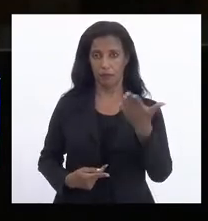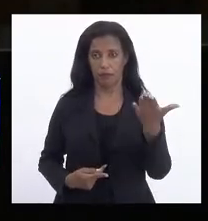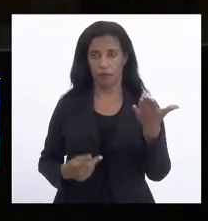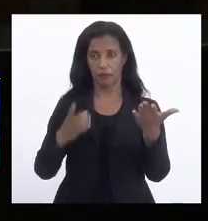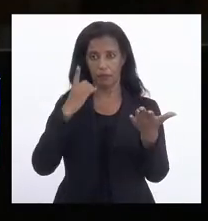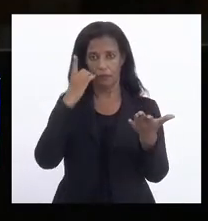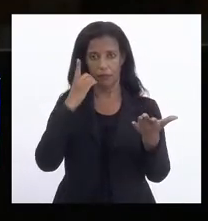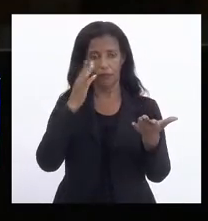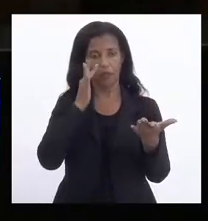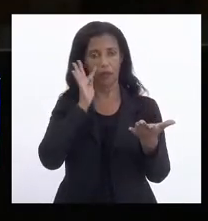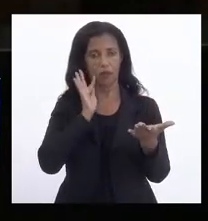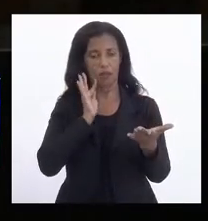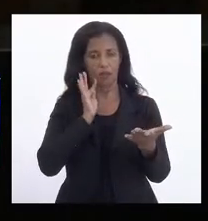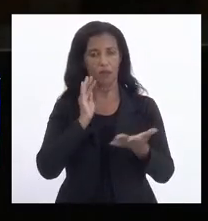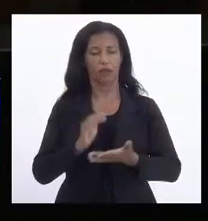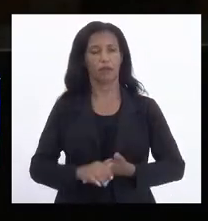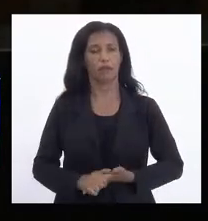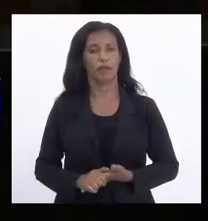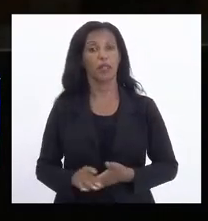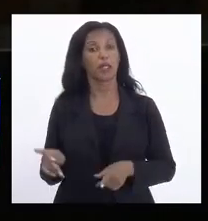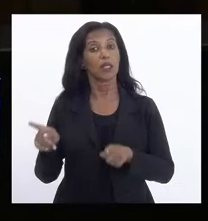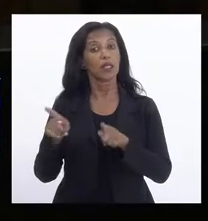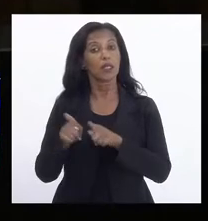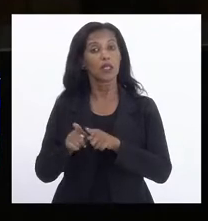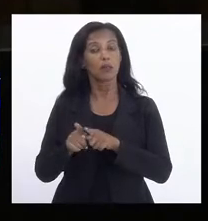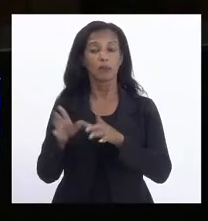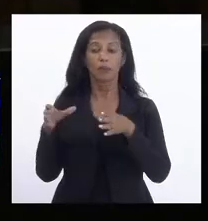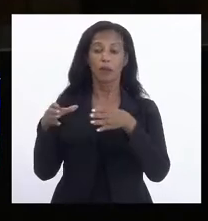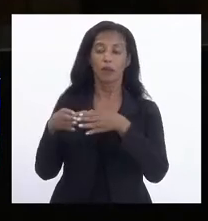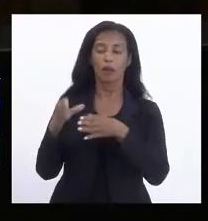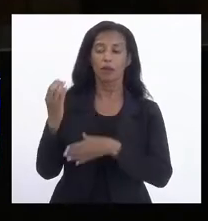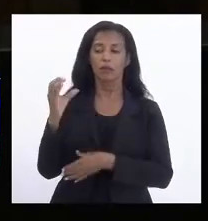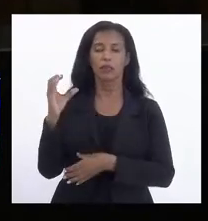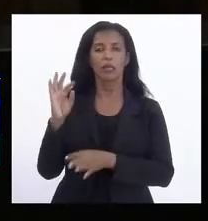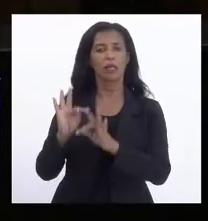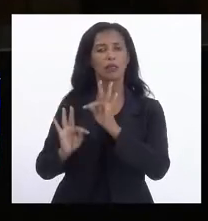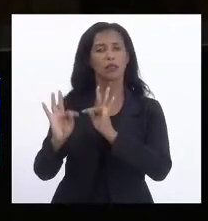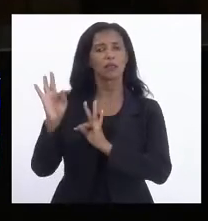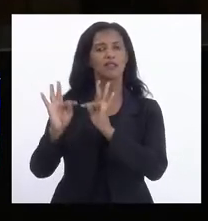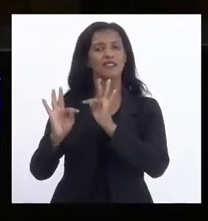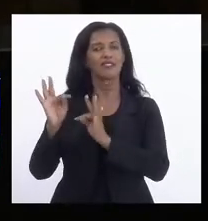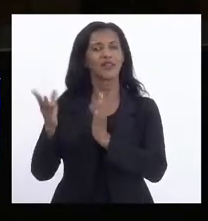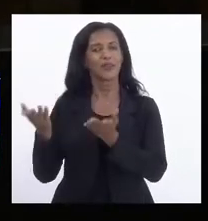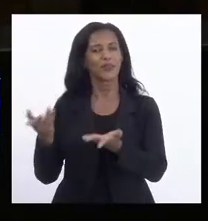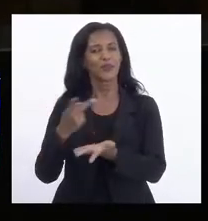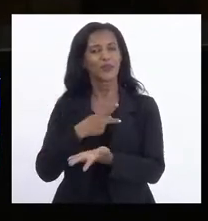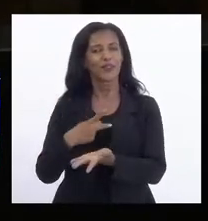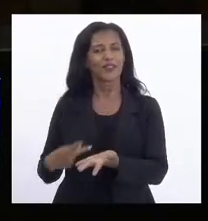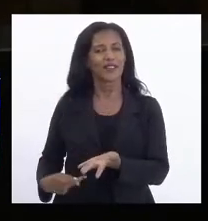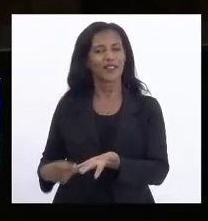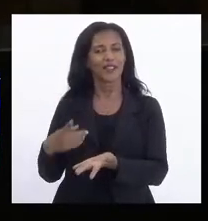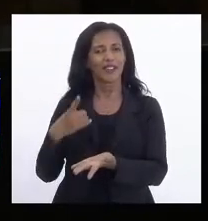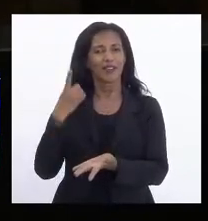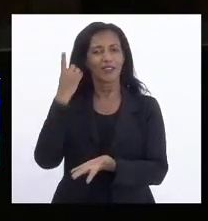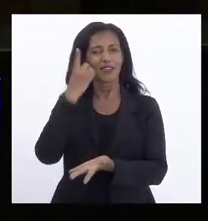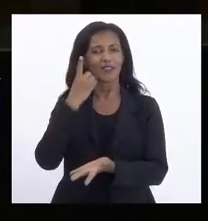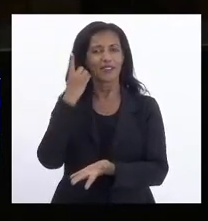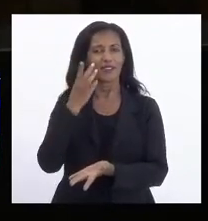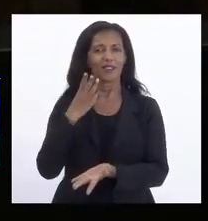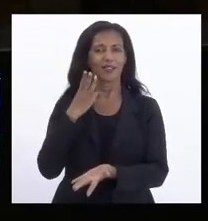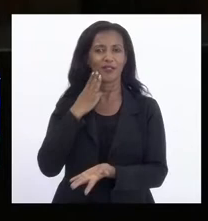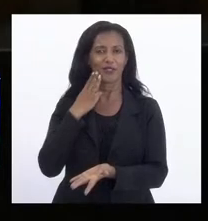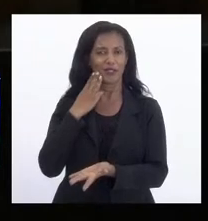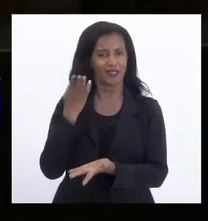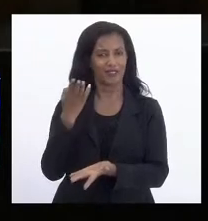deputado Flávio Serafini, e também pela Comissão de Ciência e Tecnologia, cujo presidente é o deputado